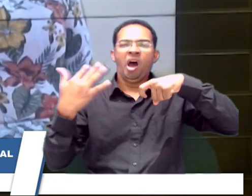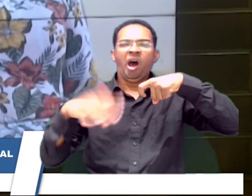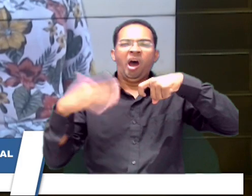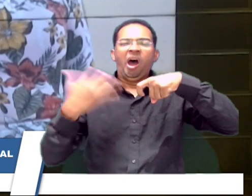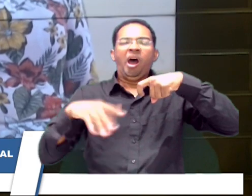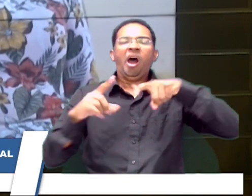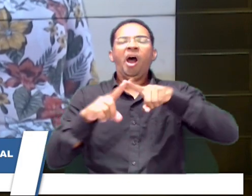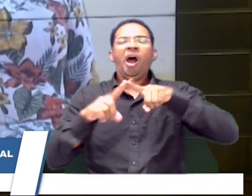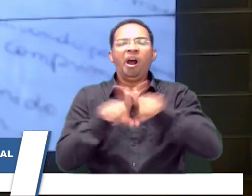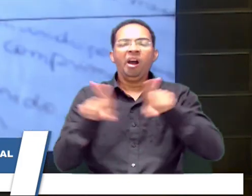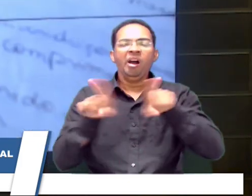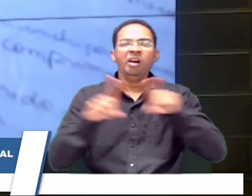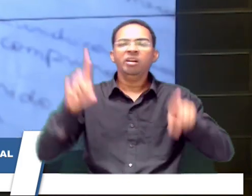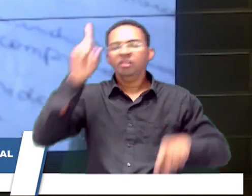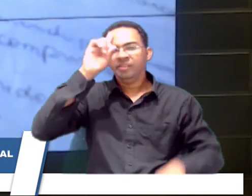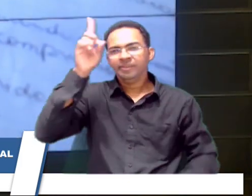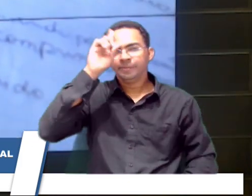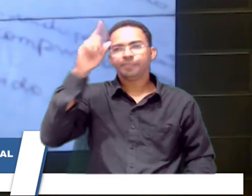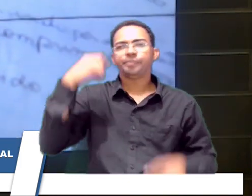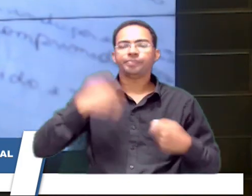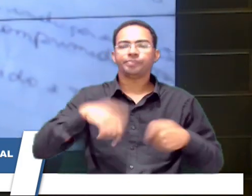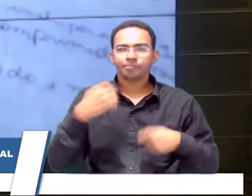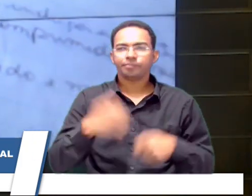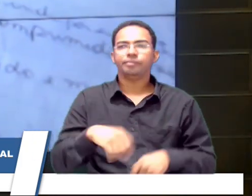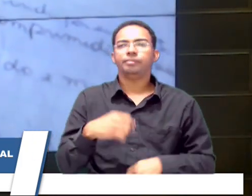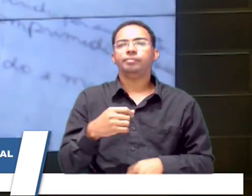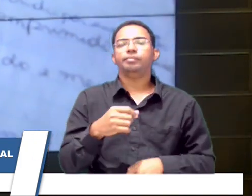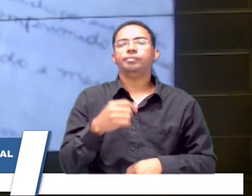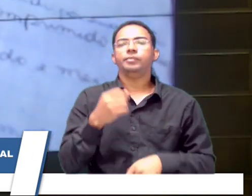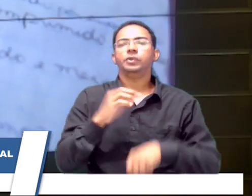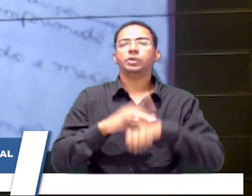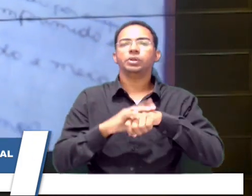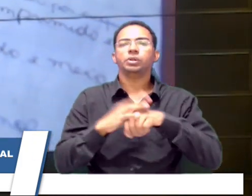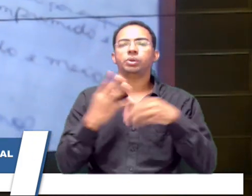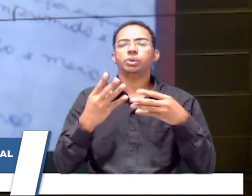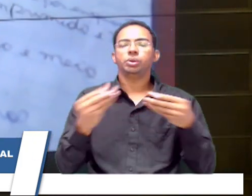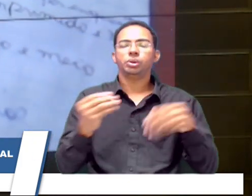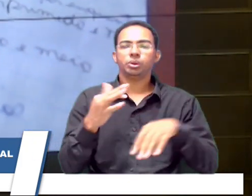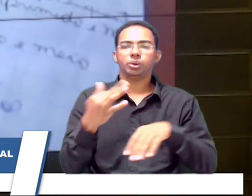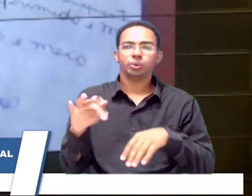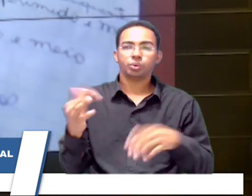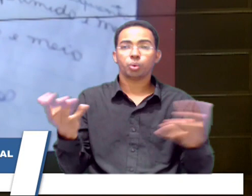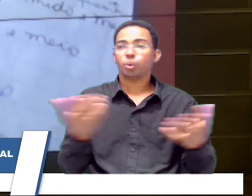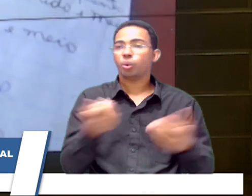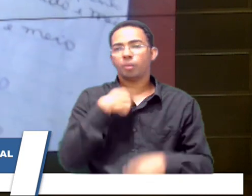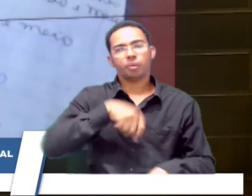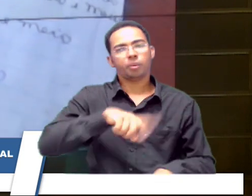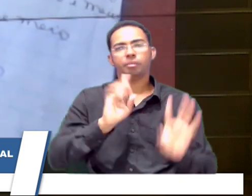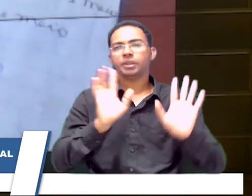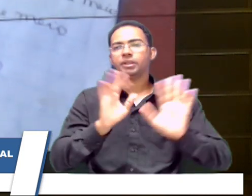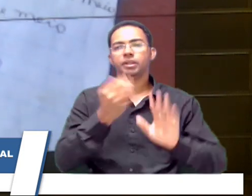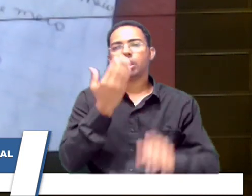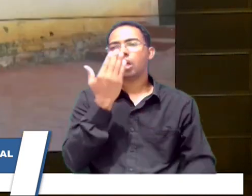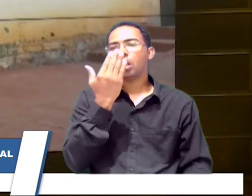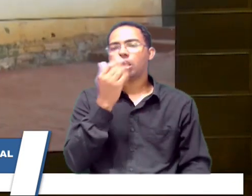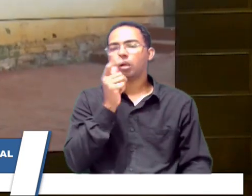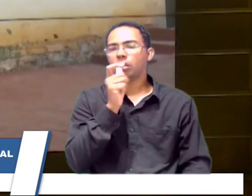Inclusive, todos os dias ela tinha que tomar um analgésico. Hoje ela já não toma esse analgésico